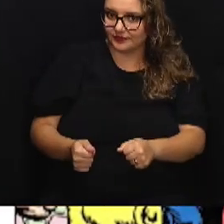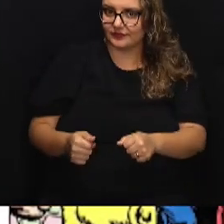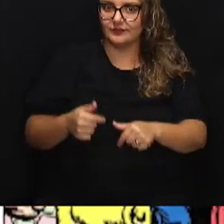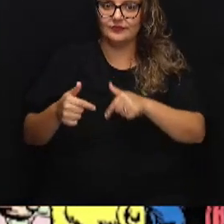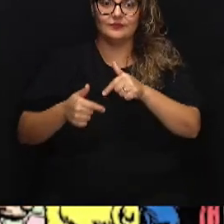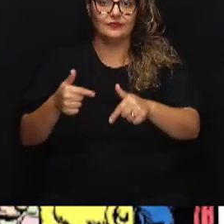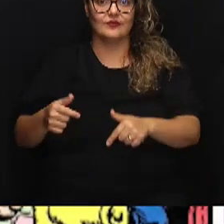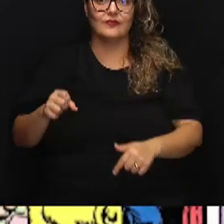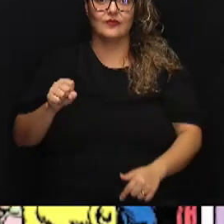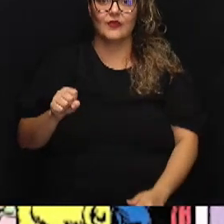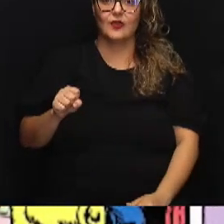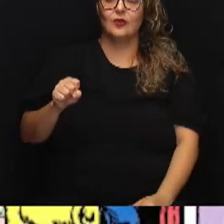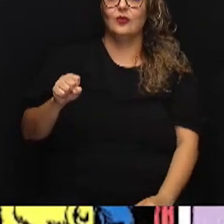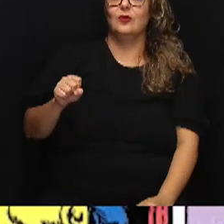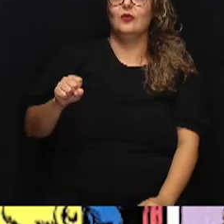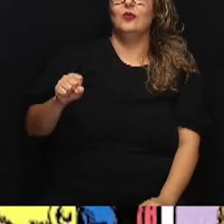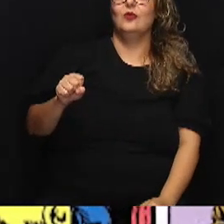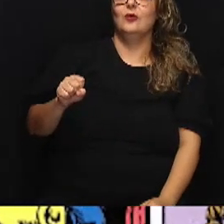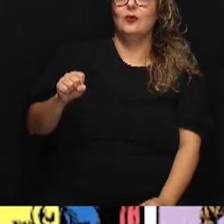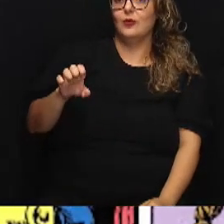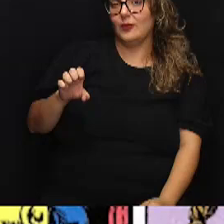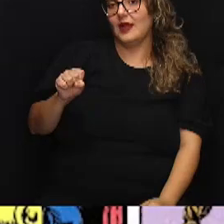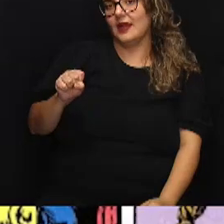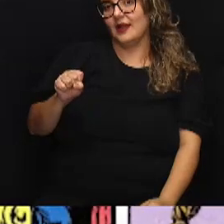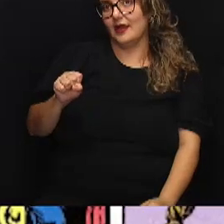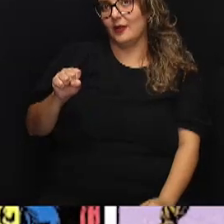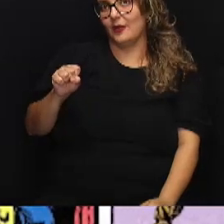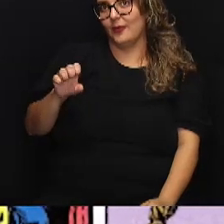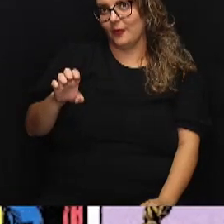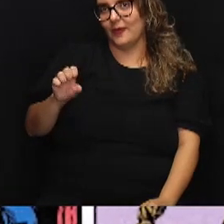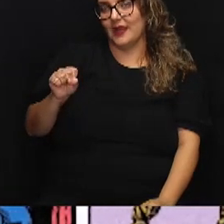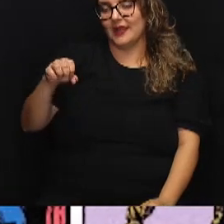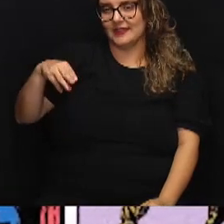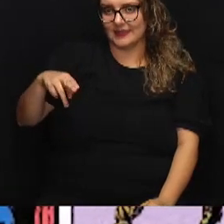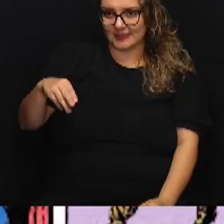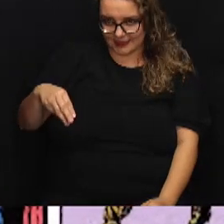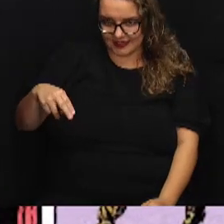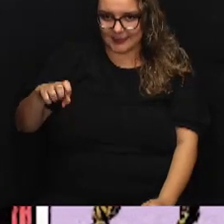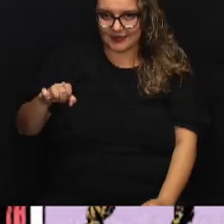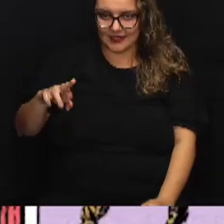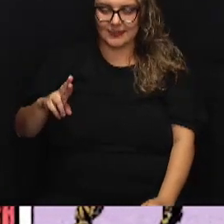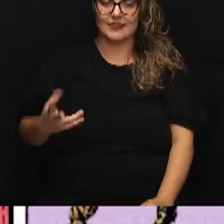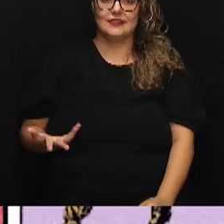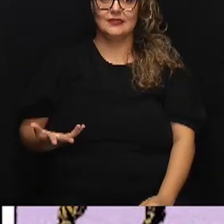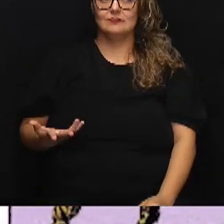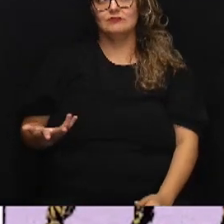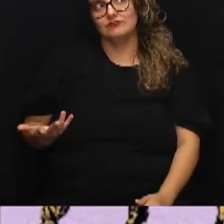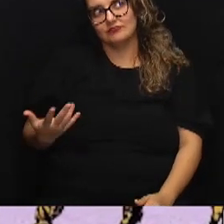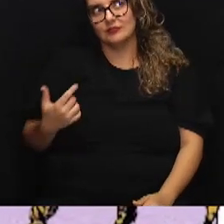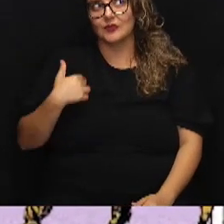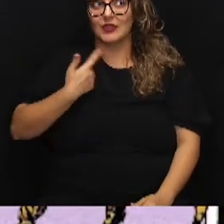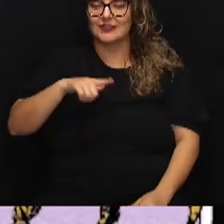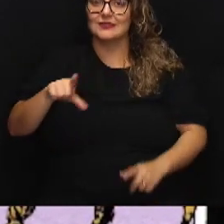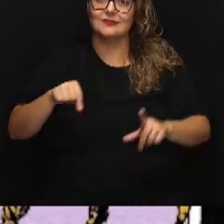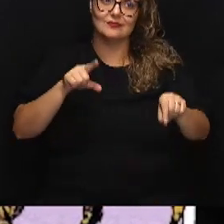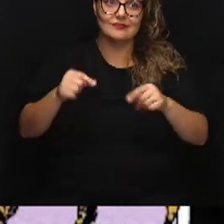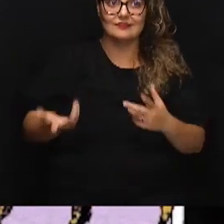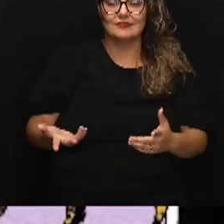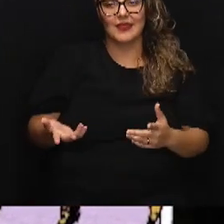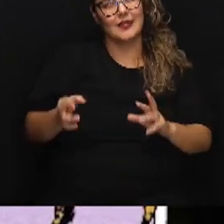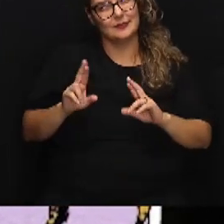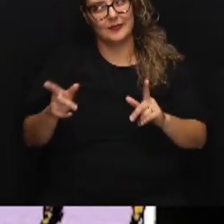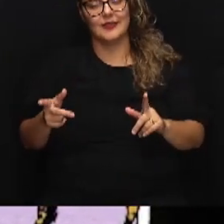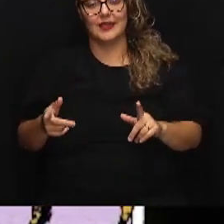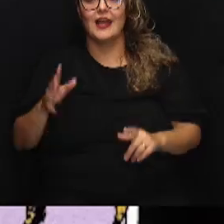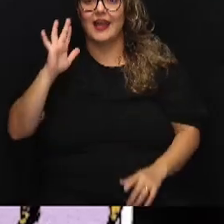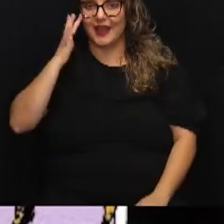ela deve ser conhecida. Assim, fica difícil a gente, em função do que a gente gosta, separar alguma coisa como rara. Eu acho que vale a pena